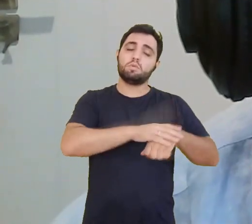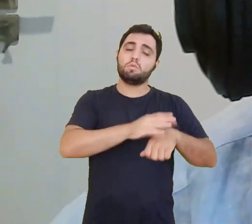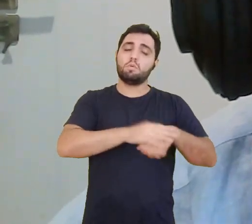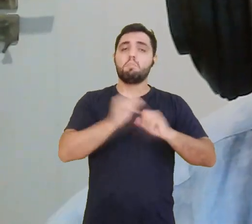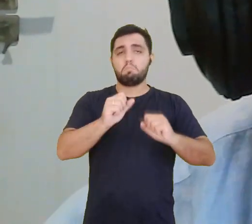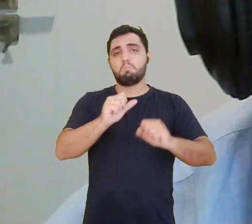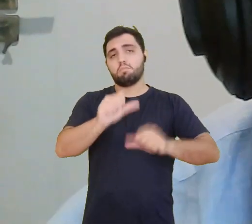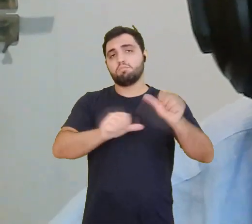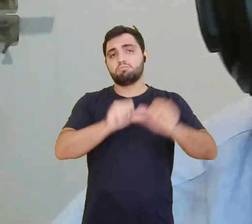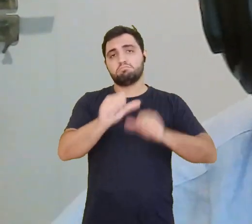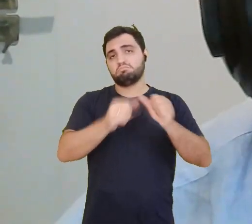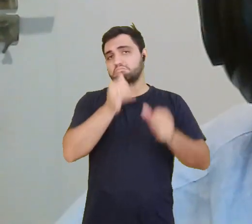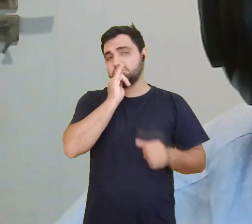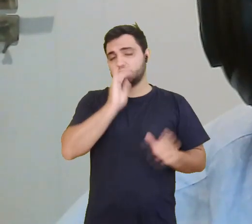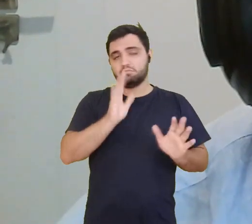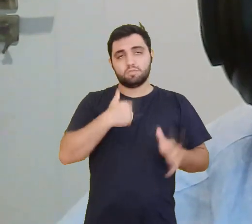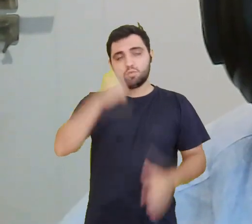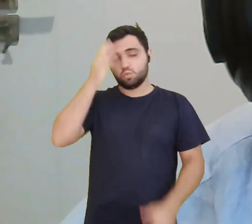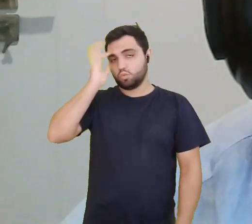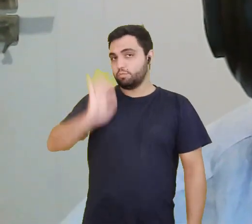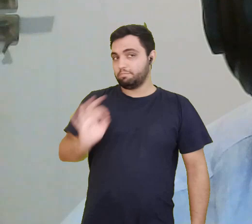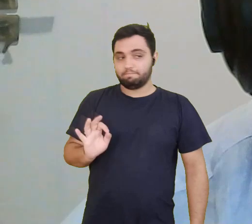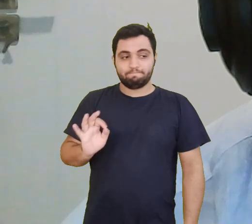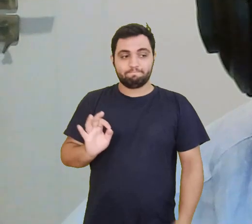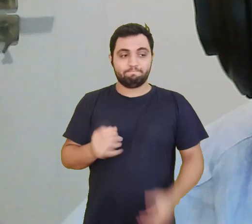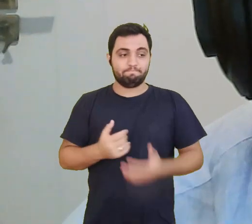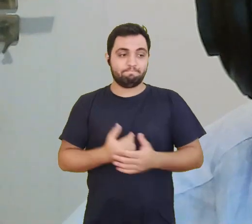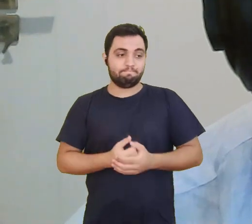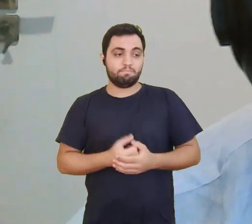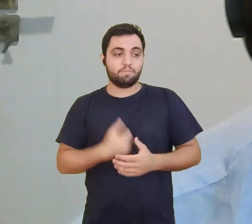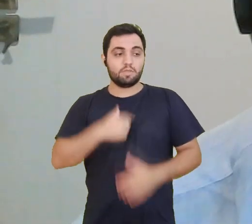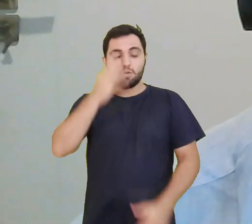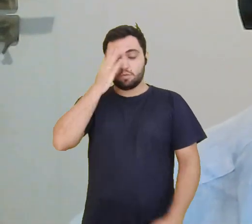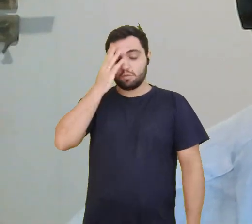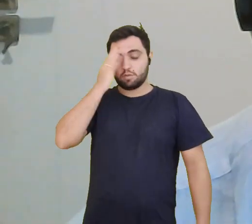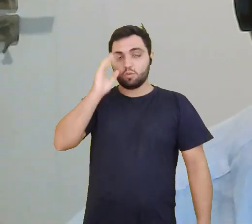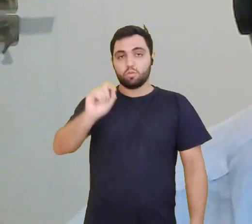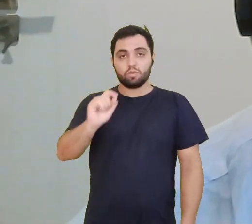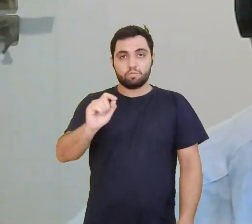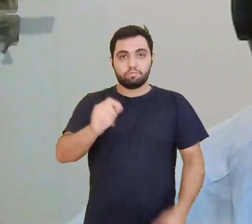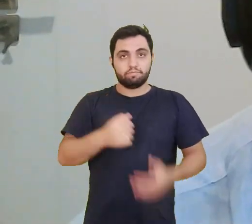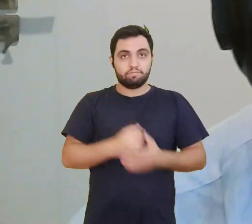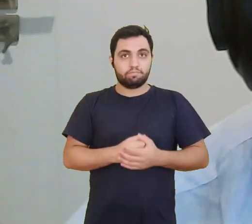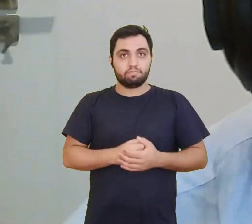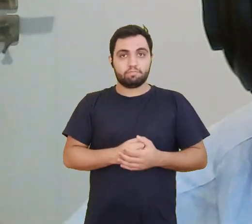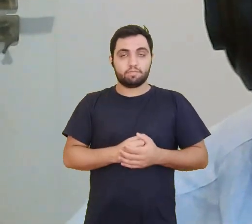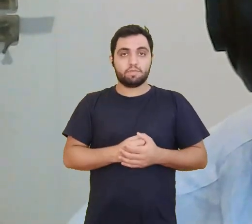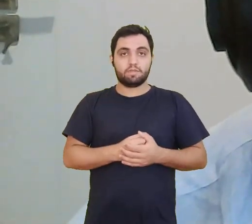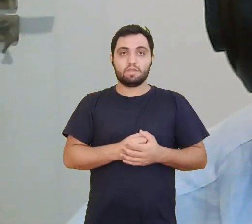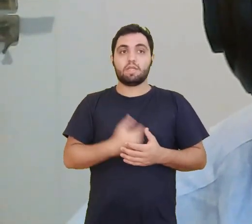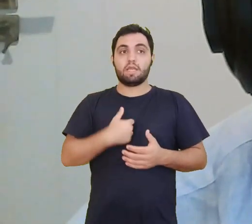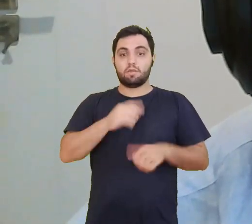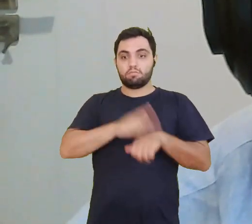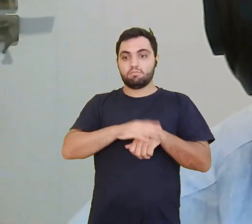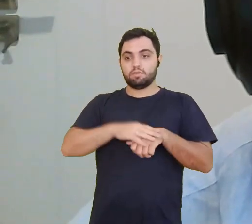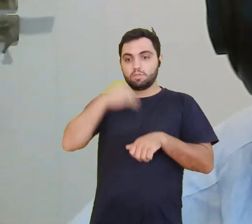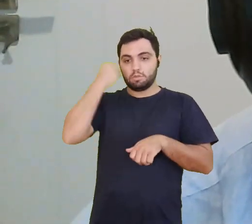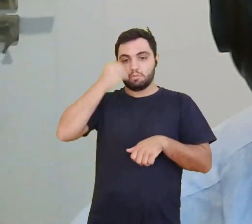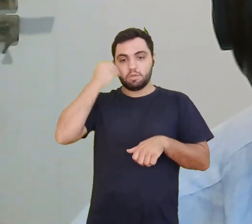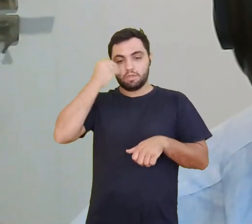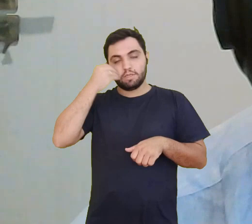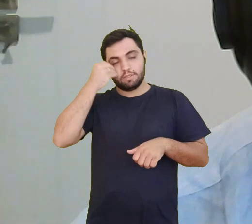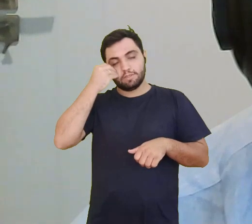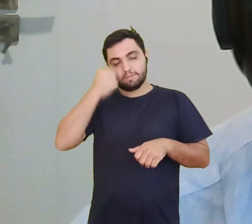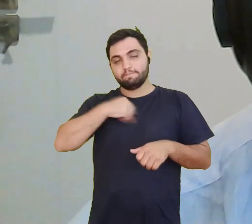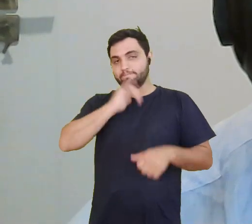remotamente. Eu não sei. Eu só sei o seguinte: dadas as minhas experiências prévias,